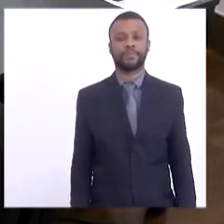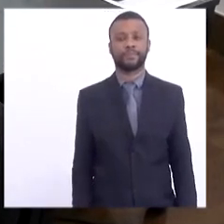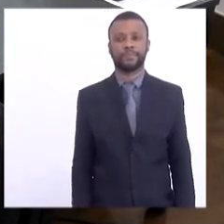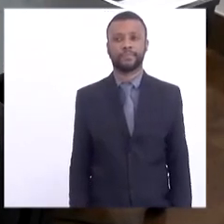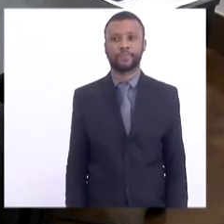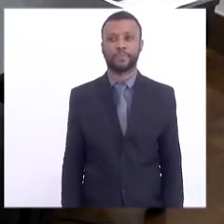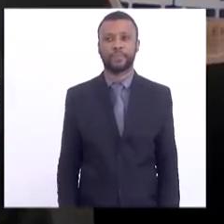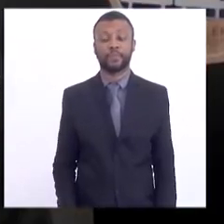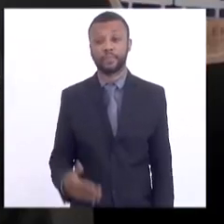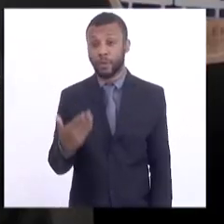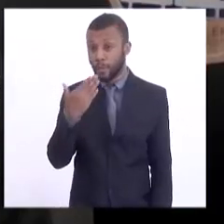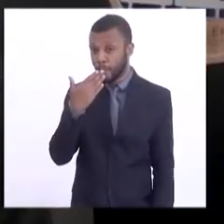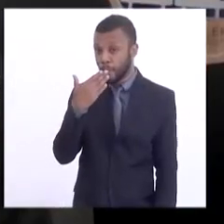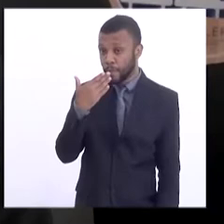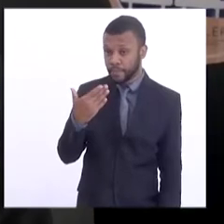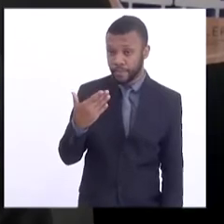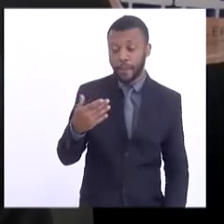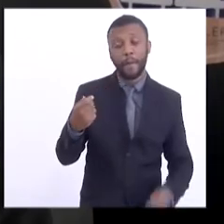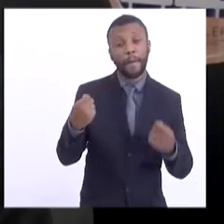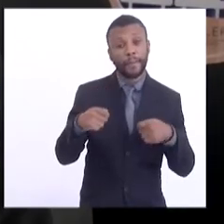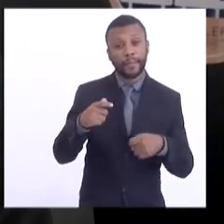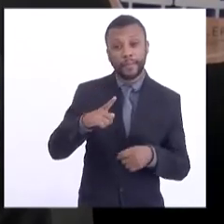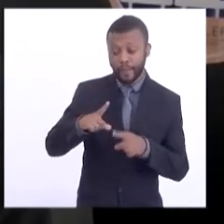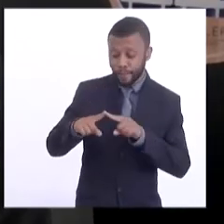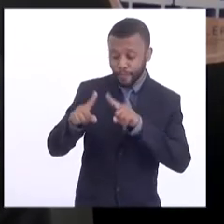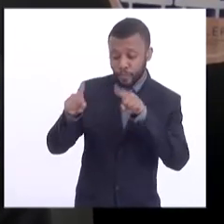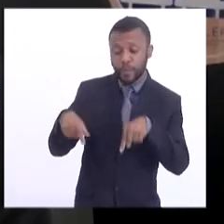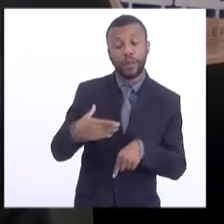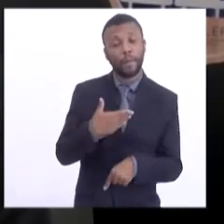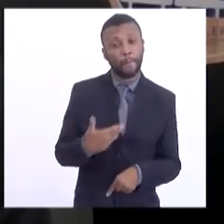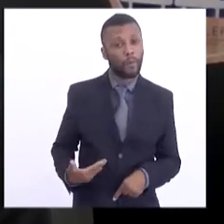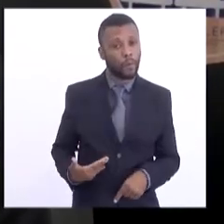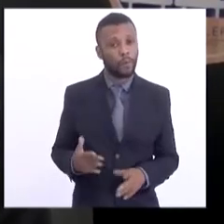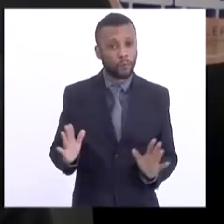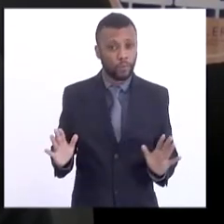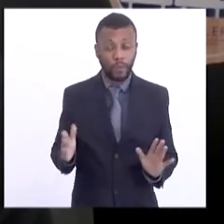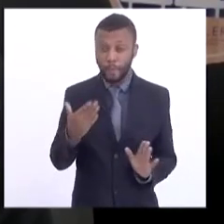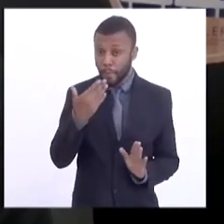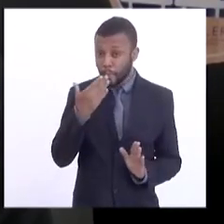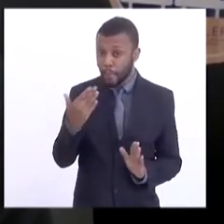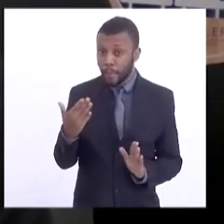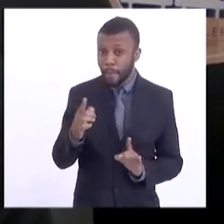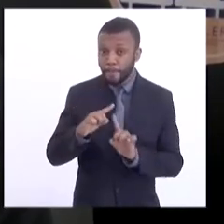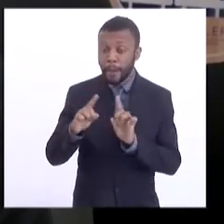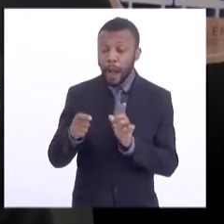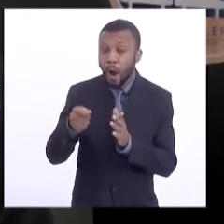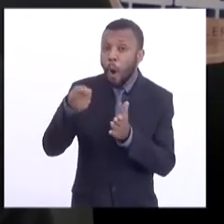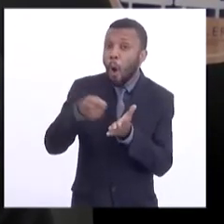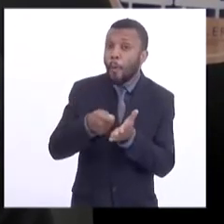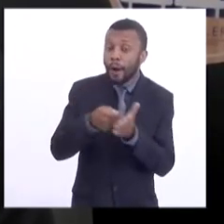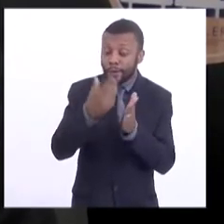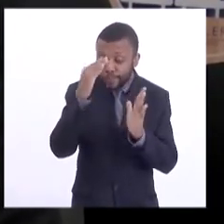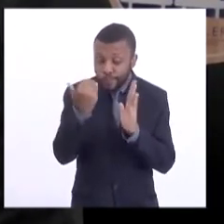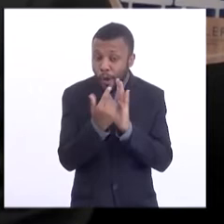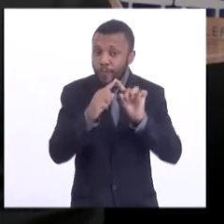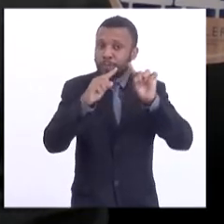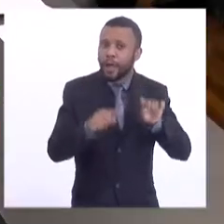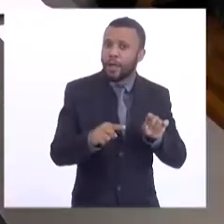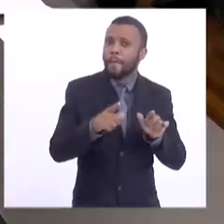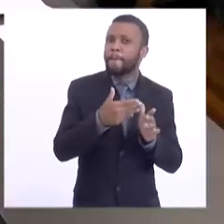preferencialmente tem que ser funcionário público preferencialmente mas não tem sido assim